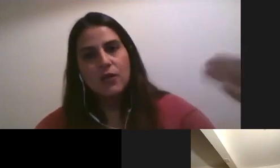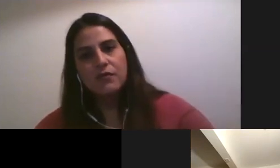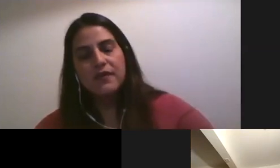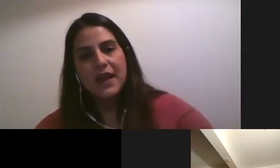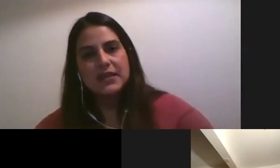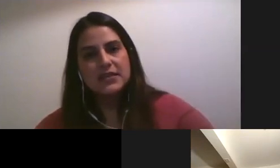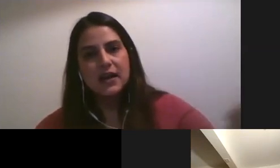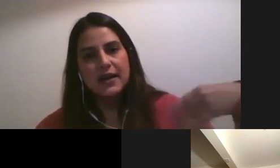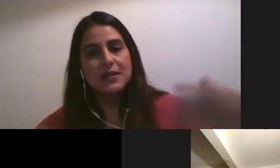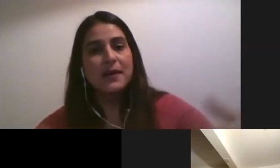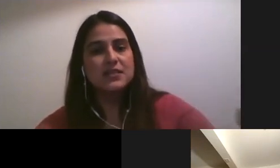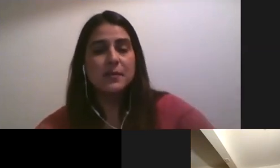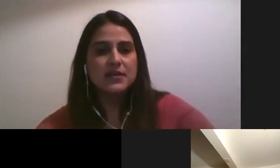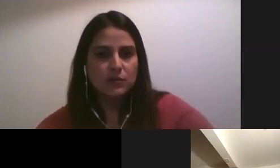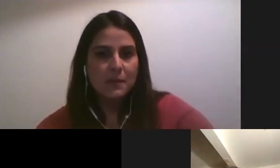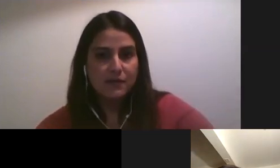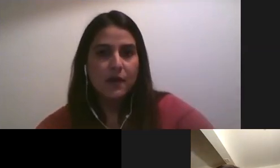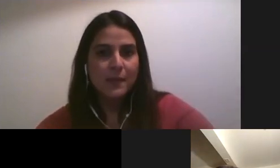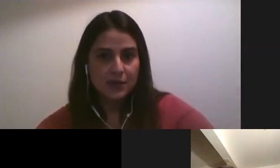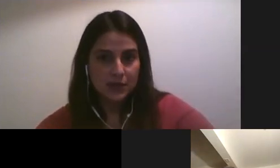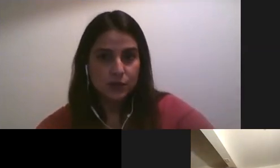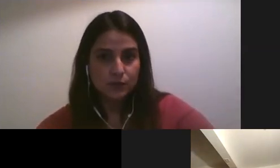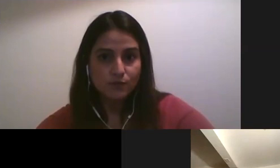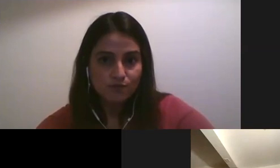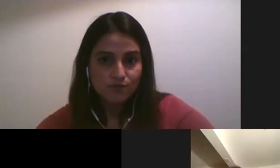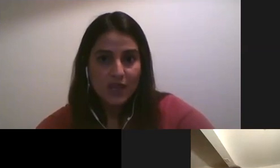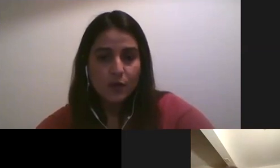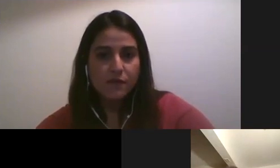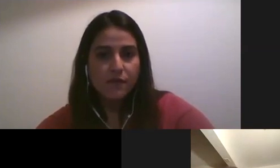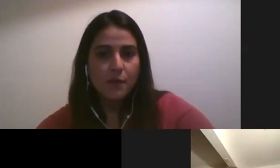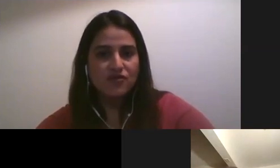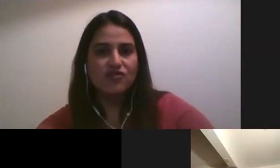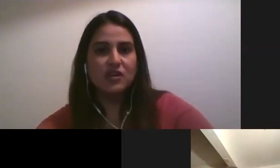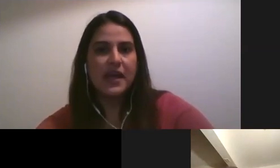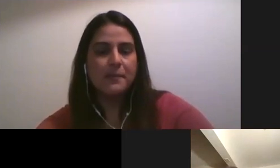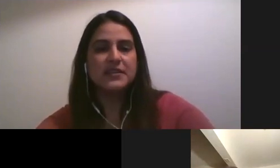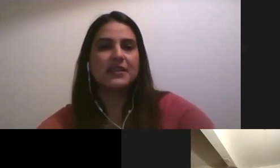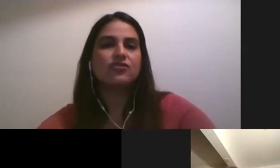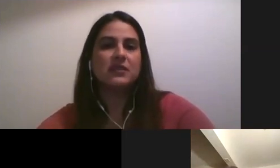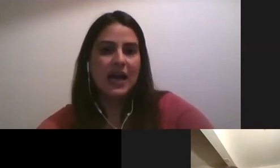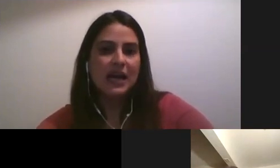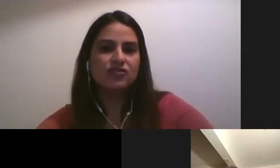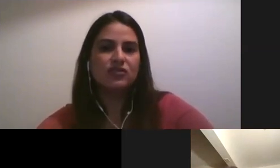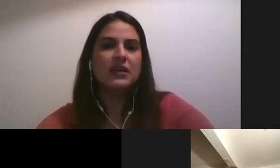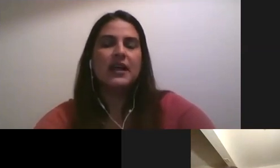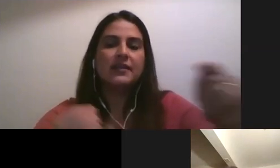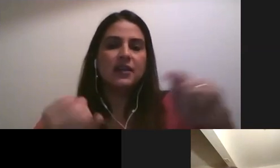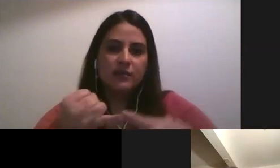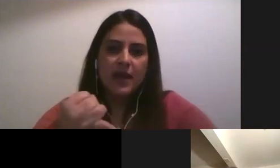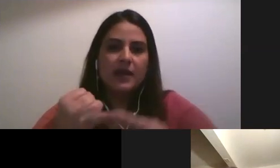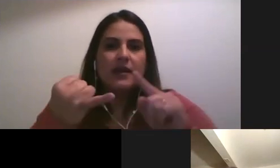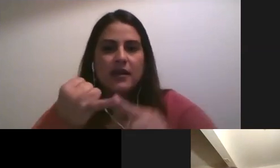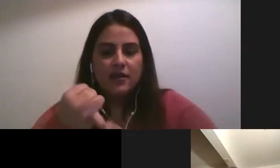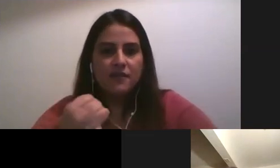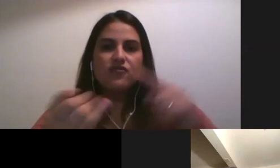cada conferência, essa participação também foi aumentando. E conforme a gente ganha representatividade, né, então